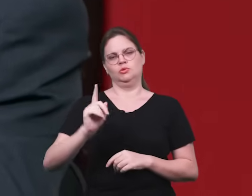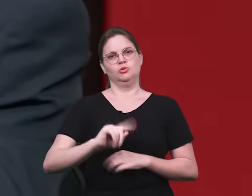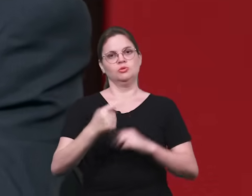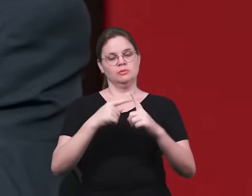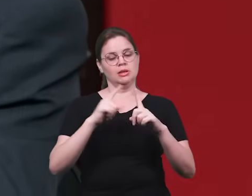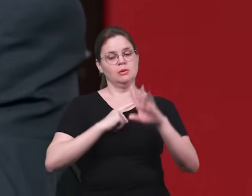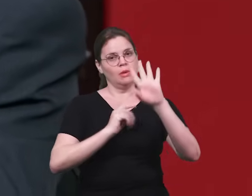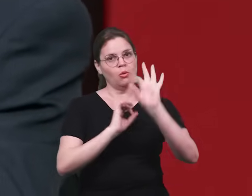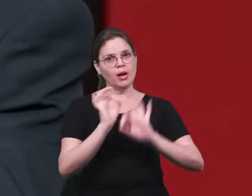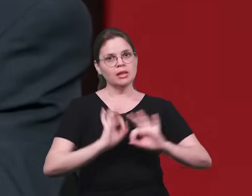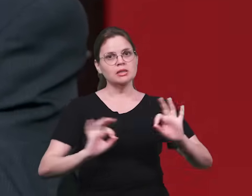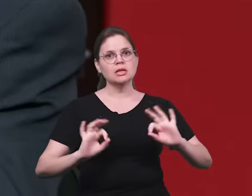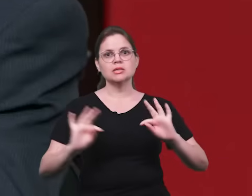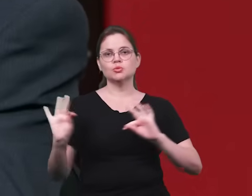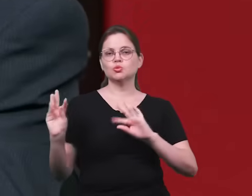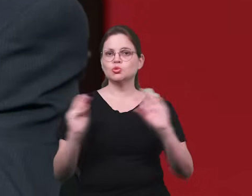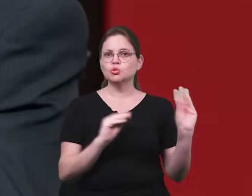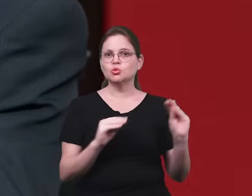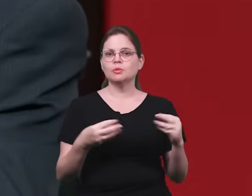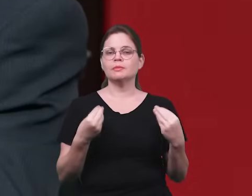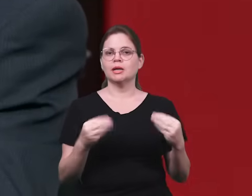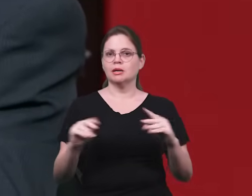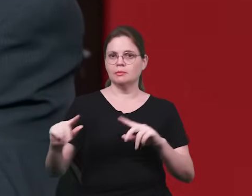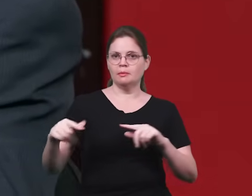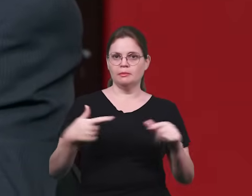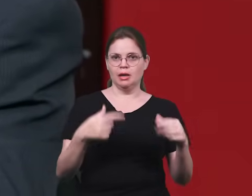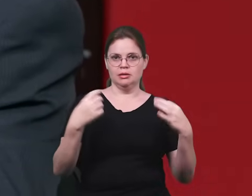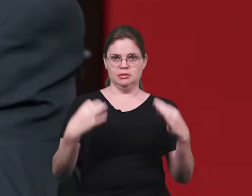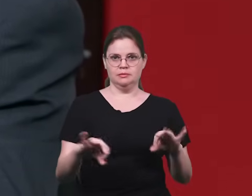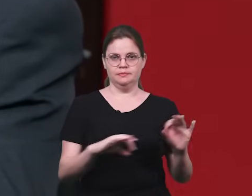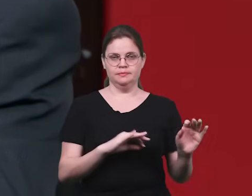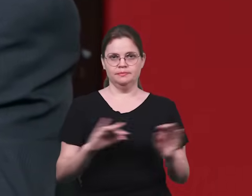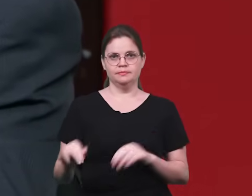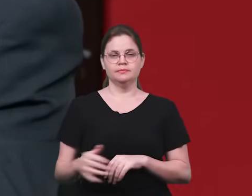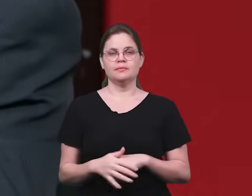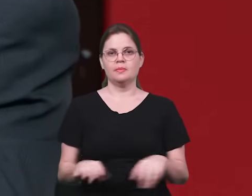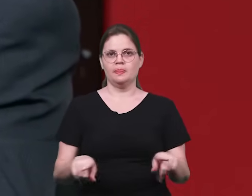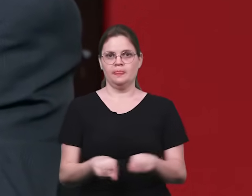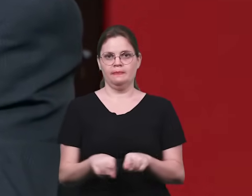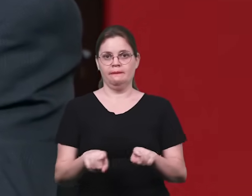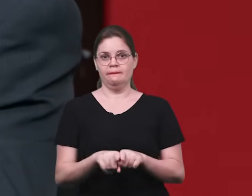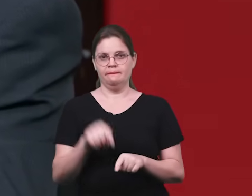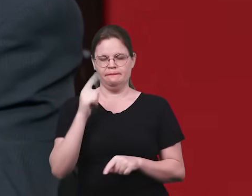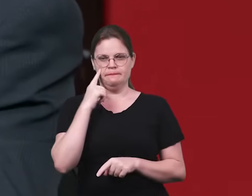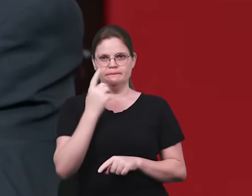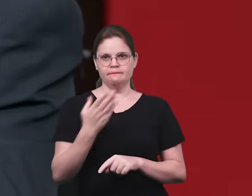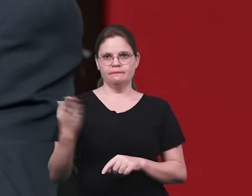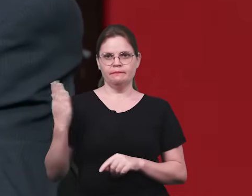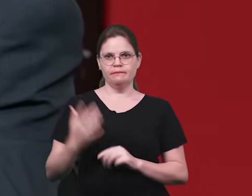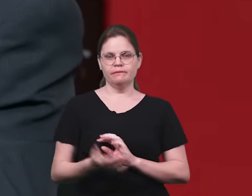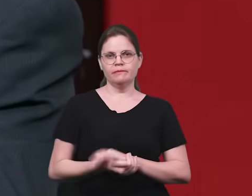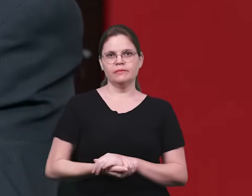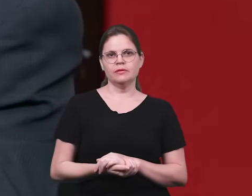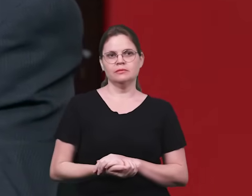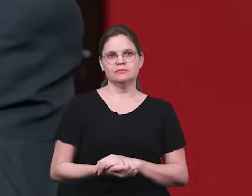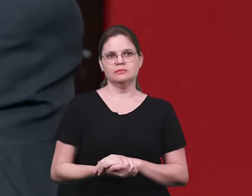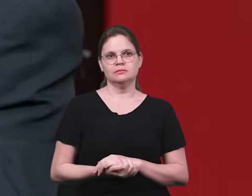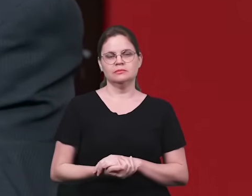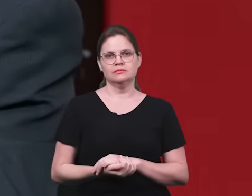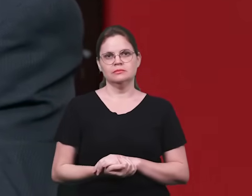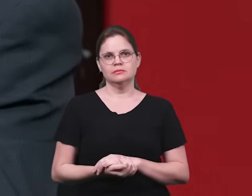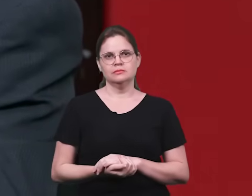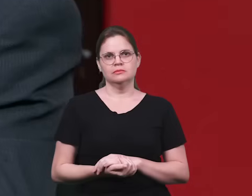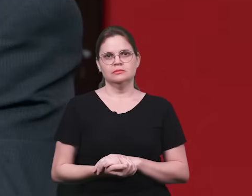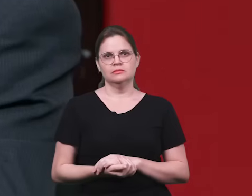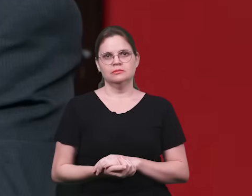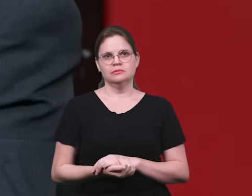há uma organização, um planejamento para aquela execução. E aí, dentro desse ponto de partida, pastor